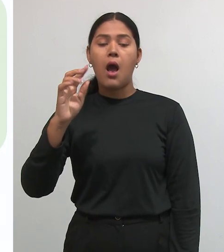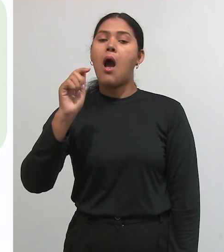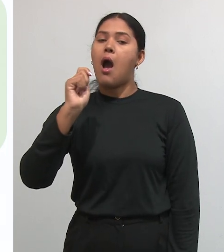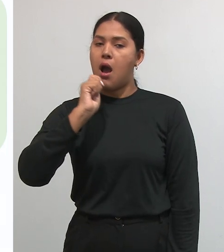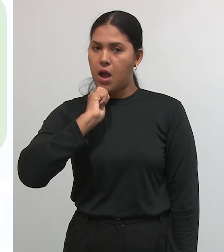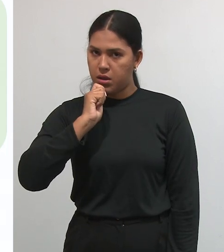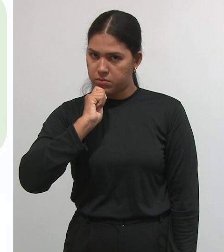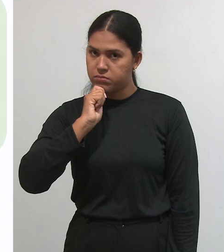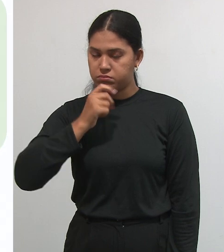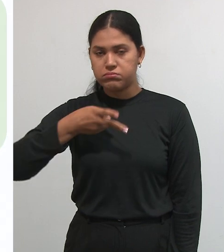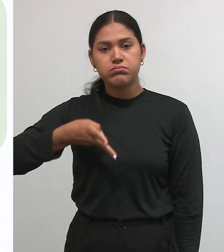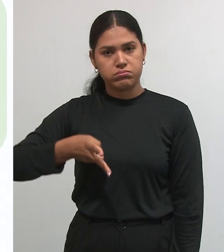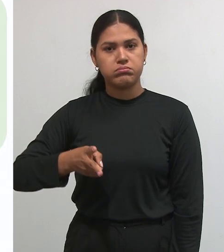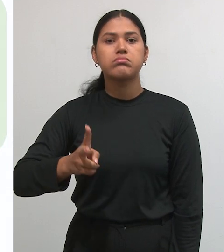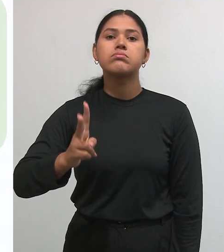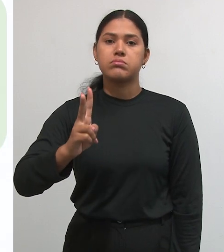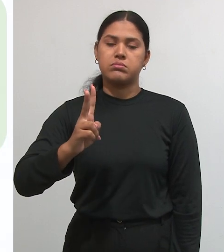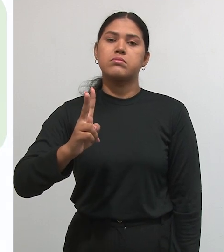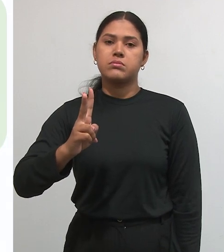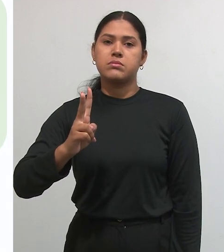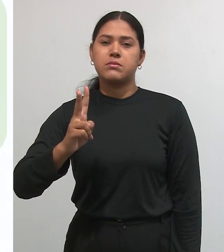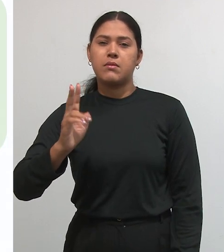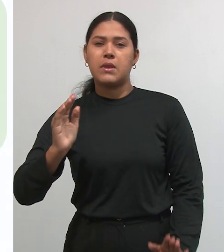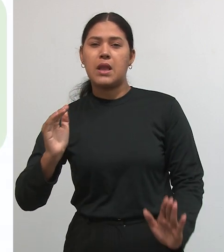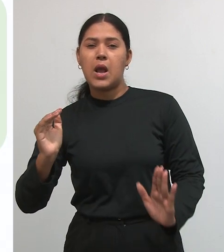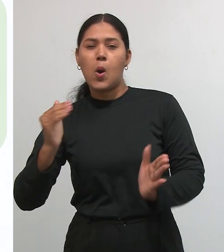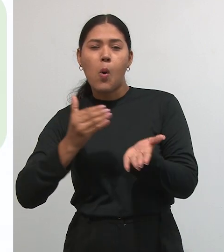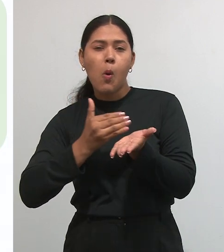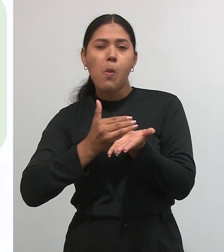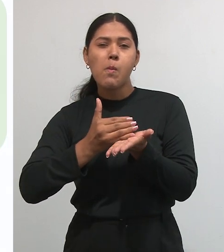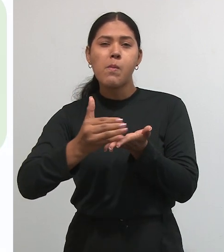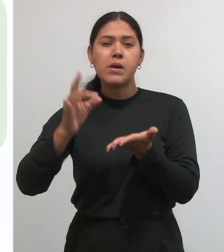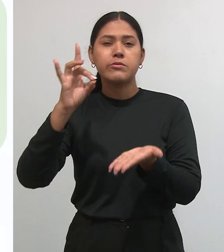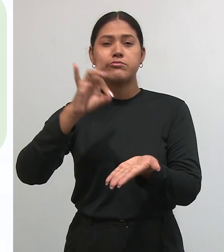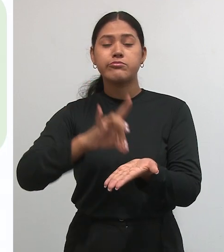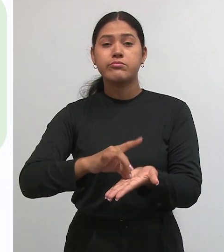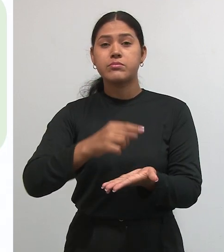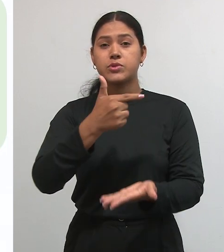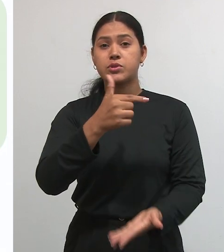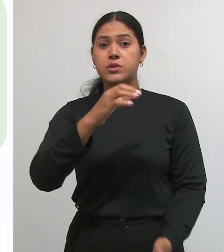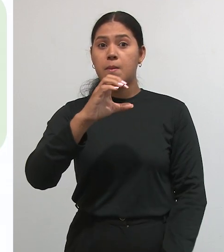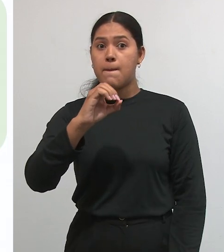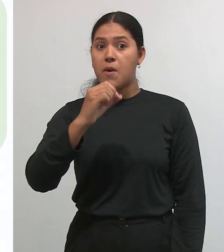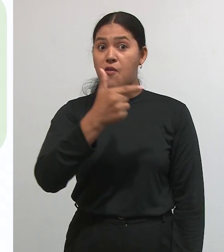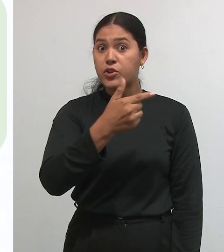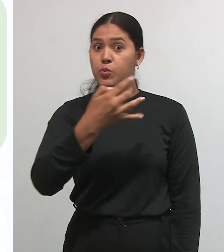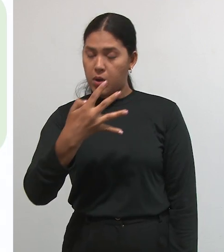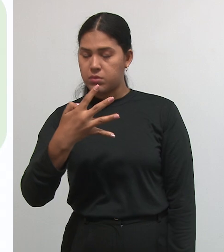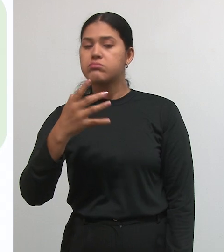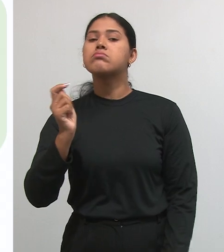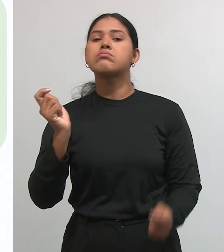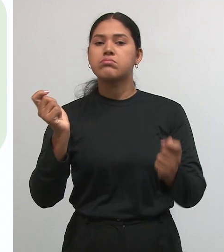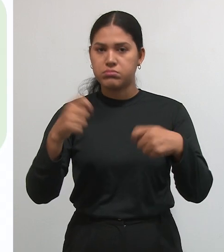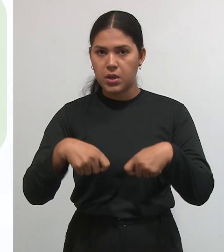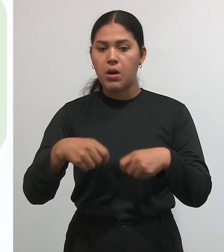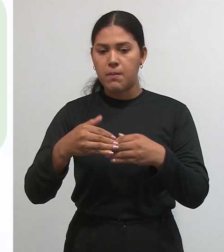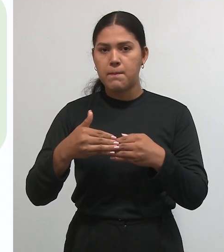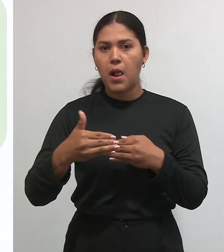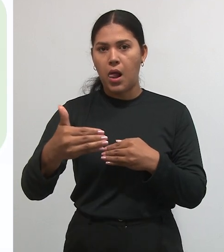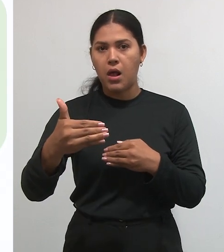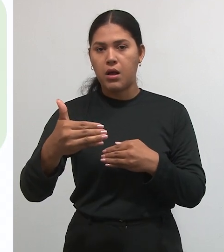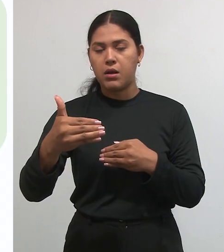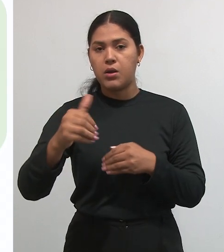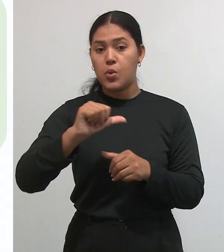está vigente, porque essa aqui só vai viger a partir de 2024, ok? Então,